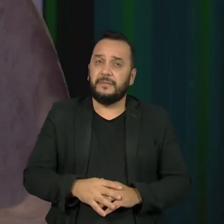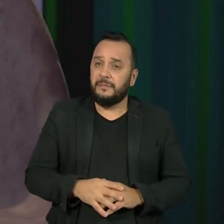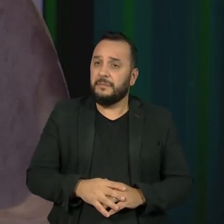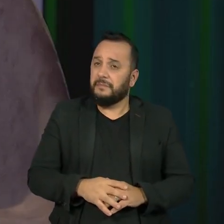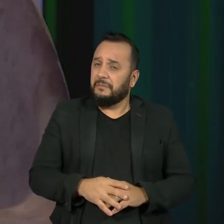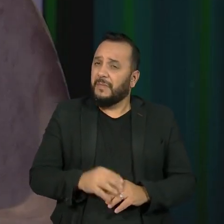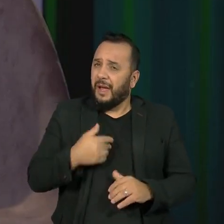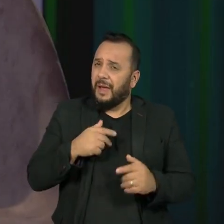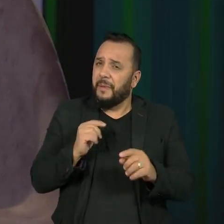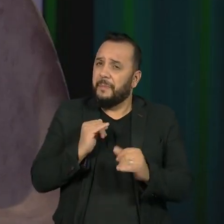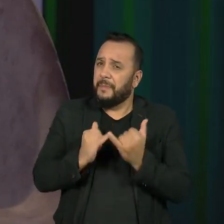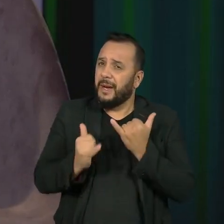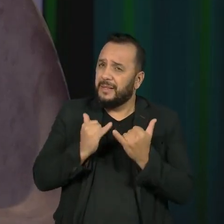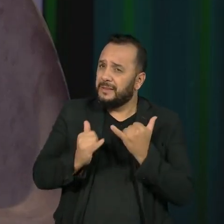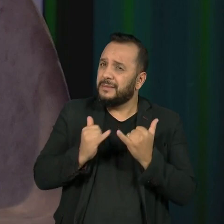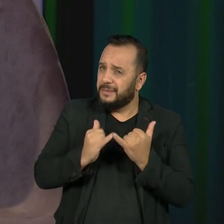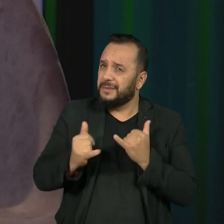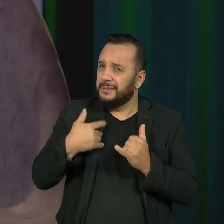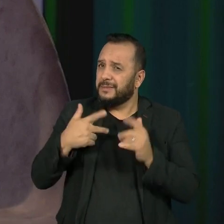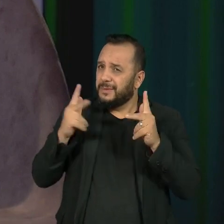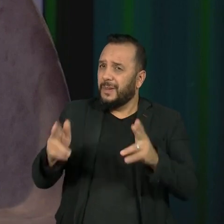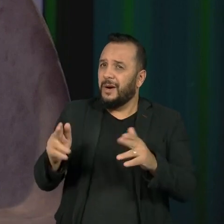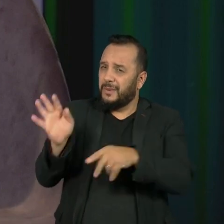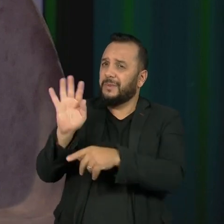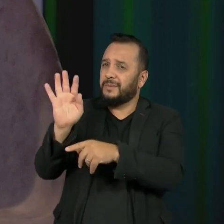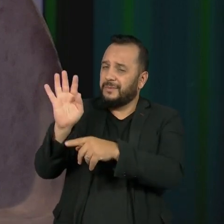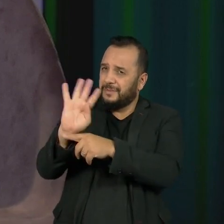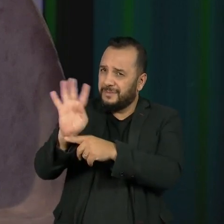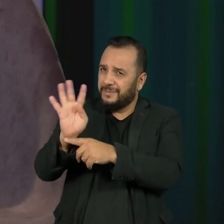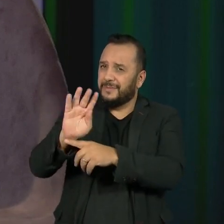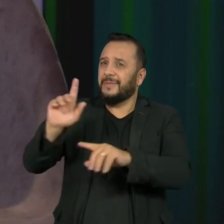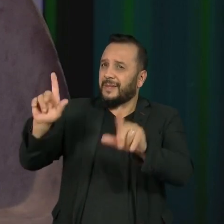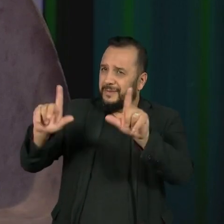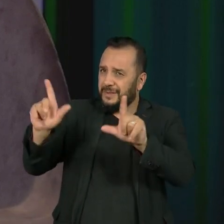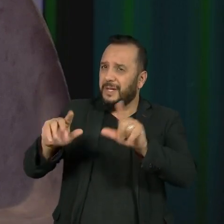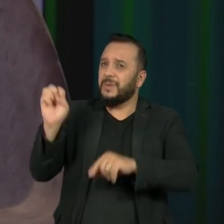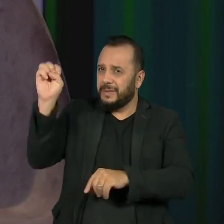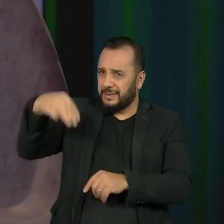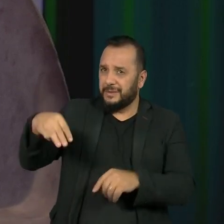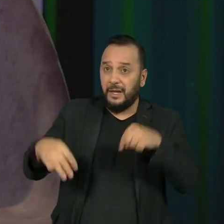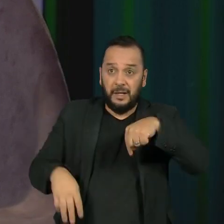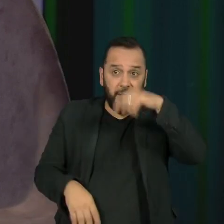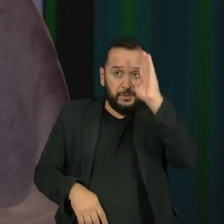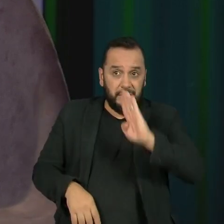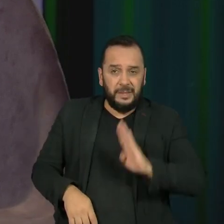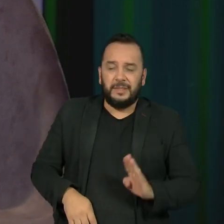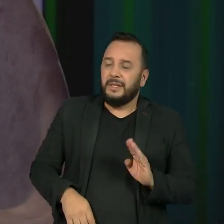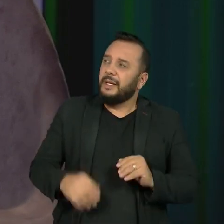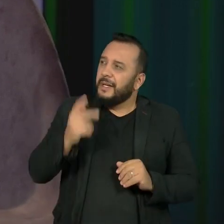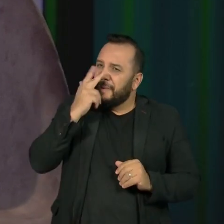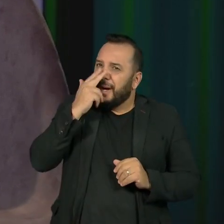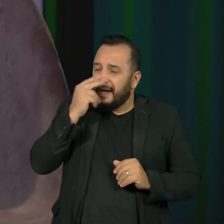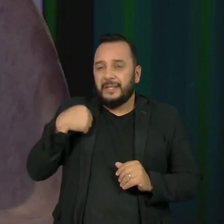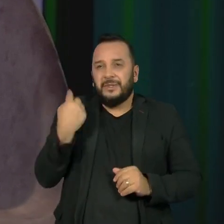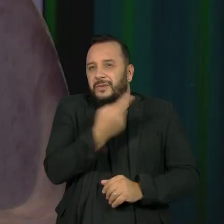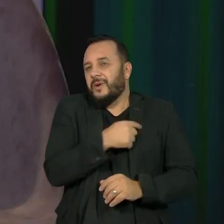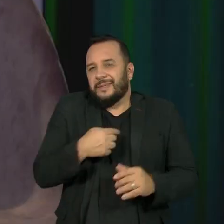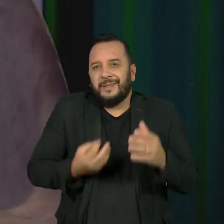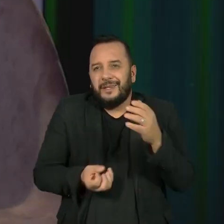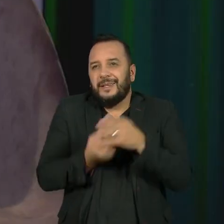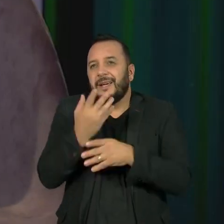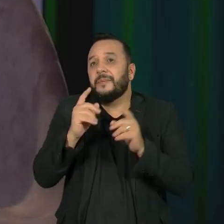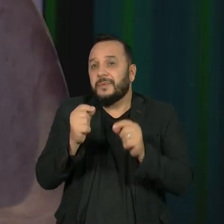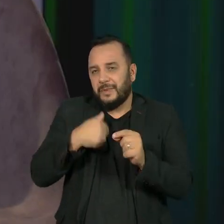muito similar com o que a gente vê na televisão, sim. E no Brasil, eu sinto que estamos construindo esse mercado